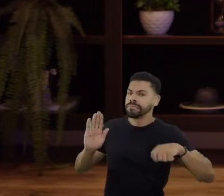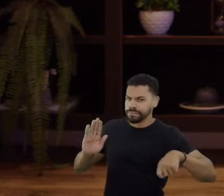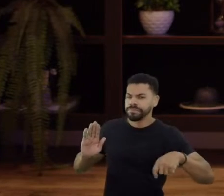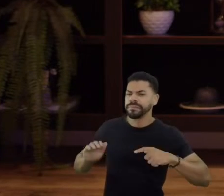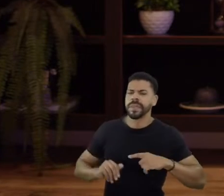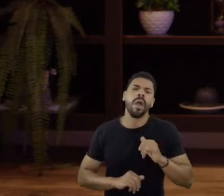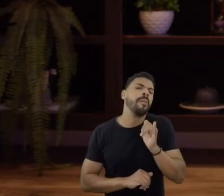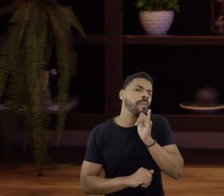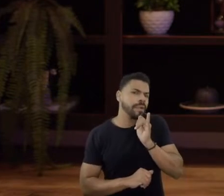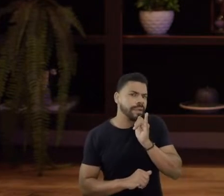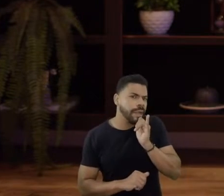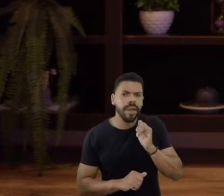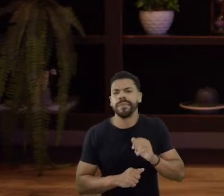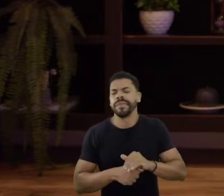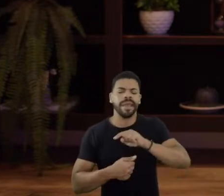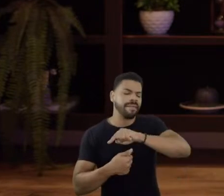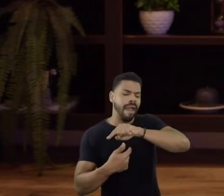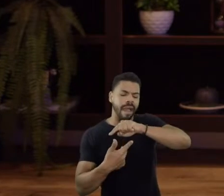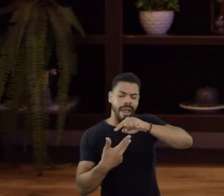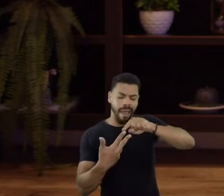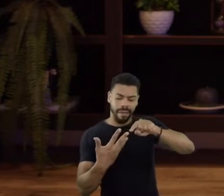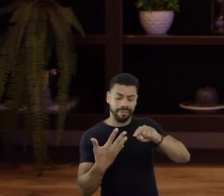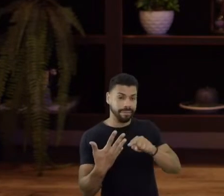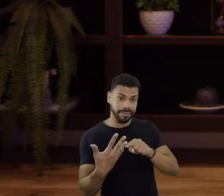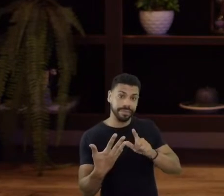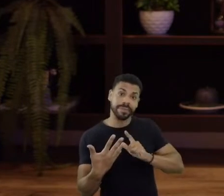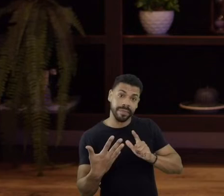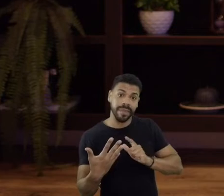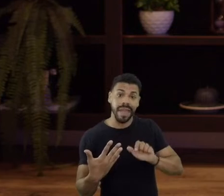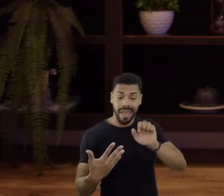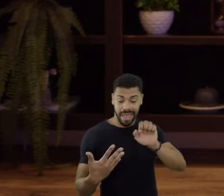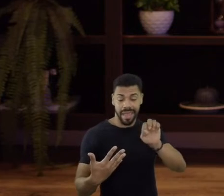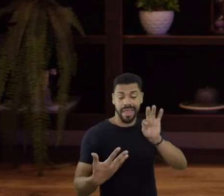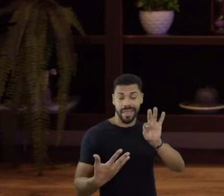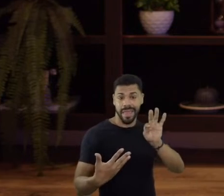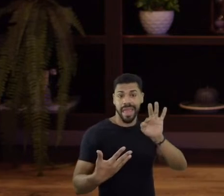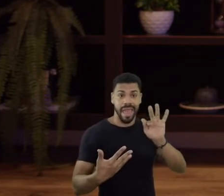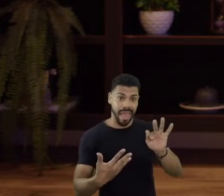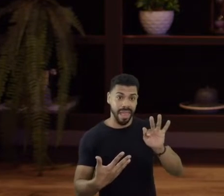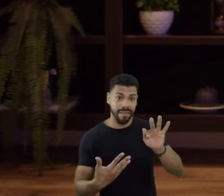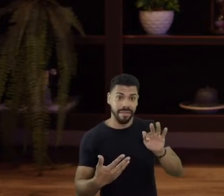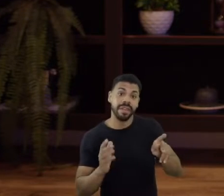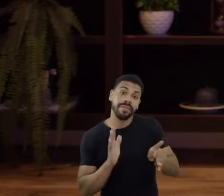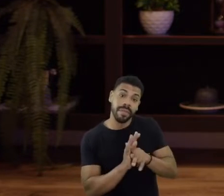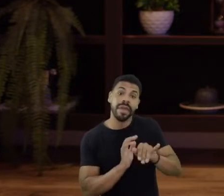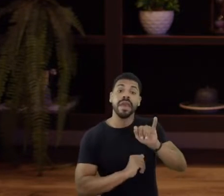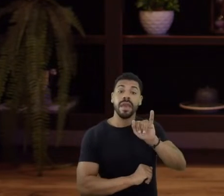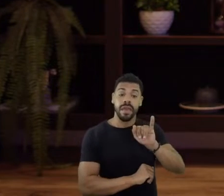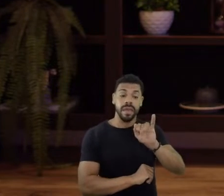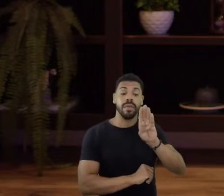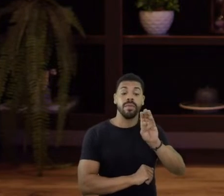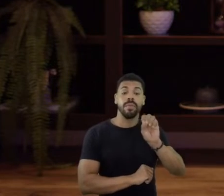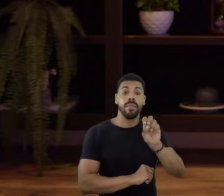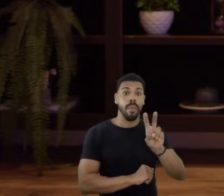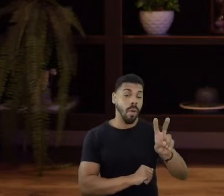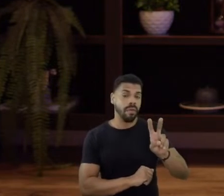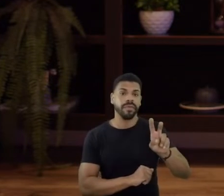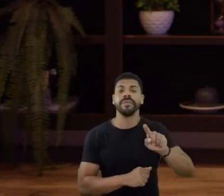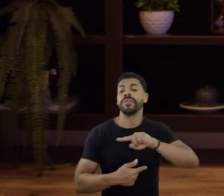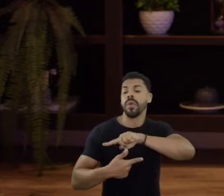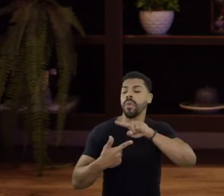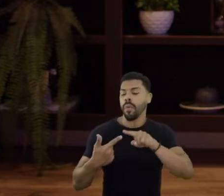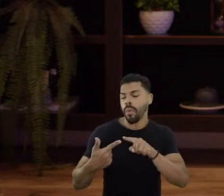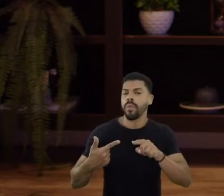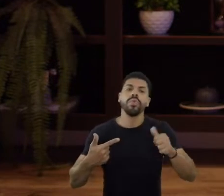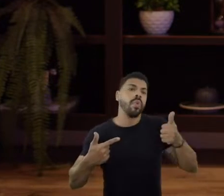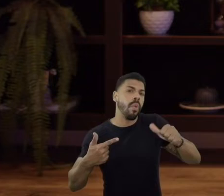exemplos né o bova 11 é um etf que segue o índice Bovespa o ivvb11 é um é um etf